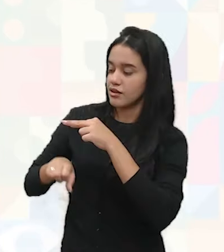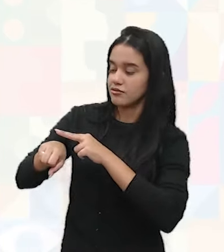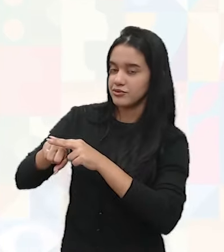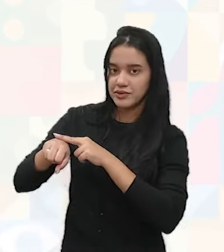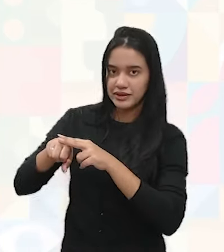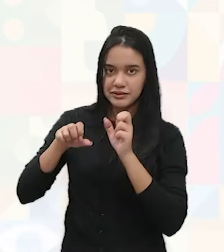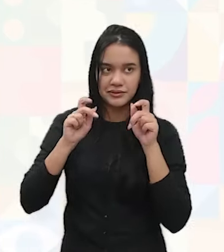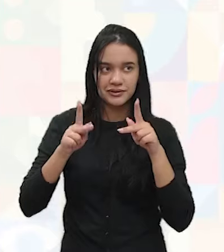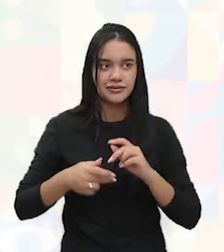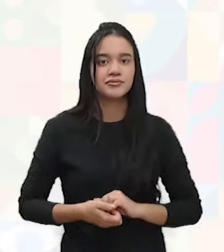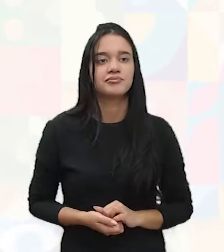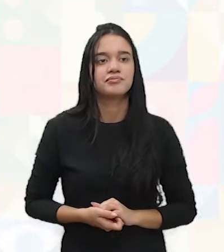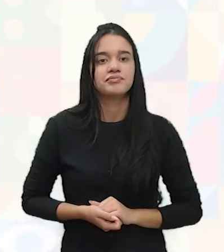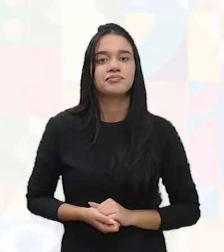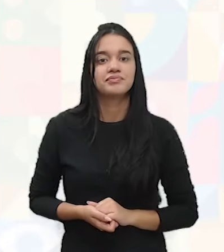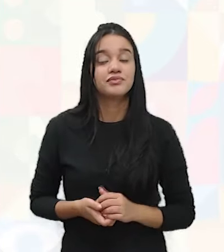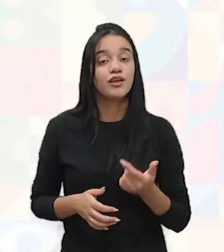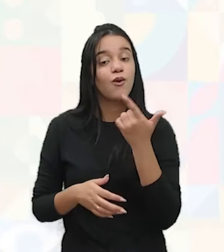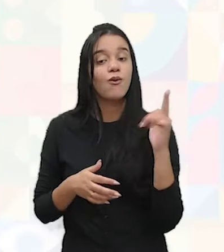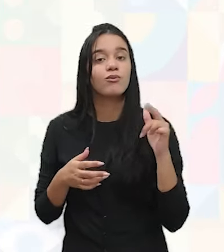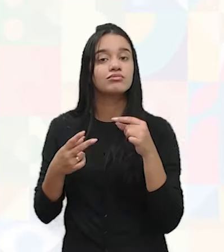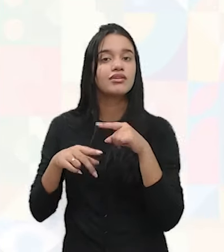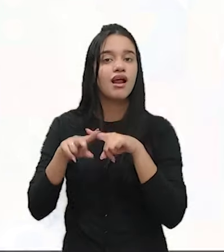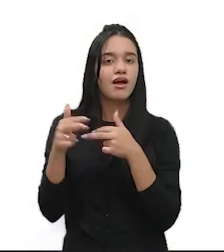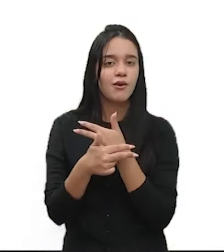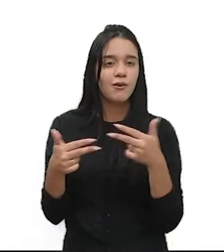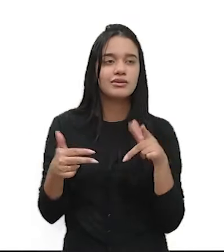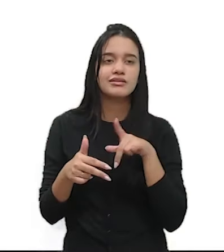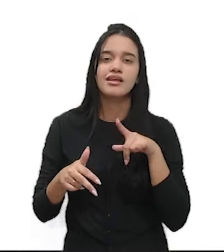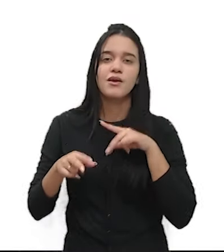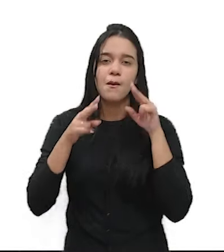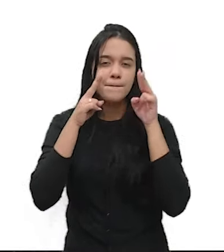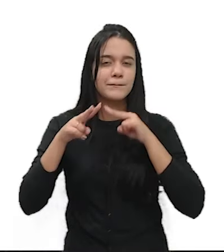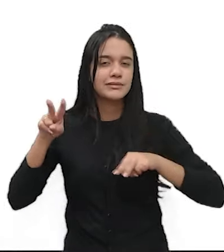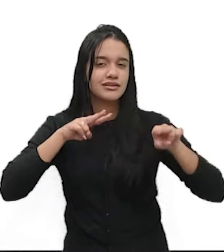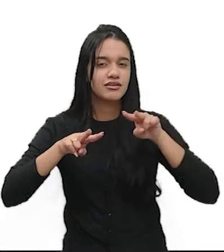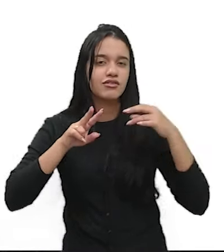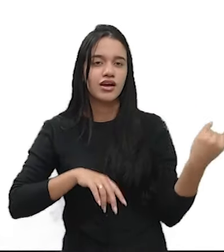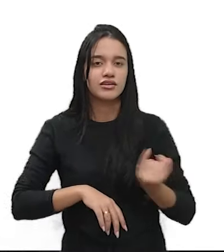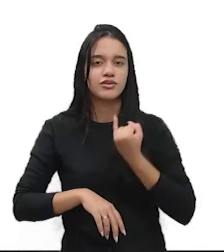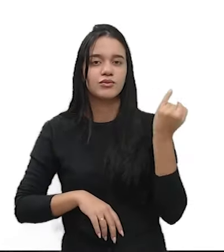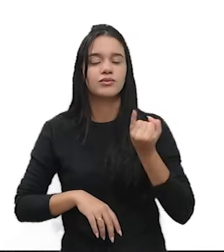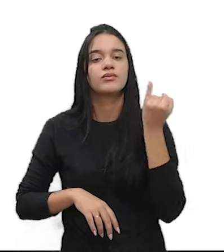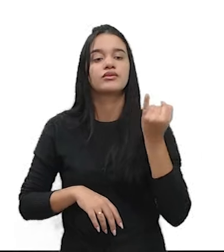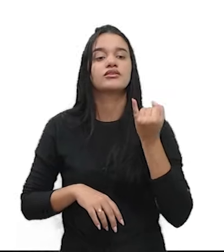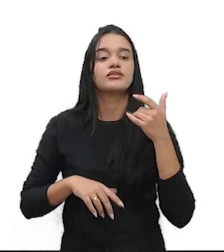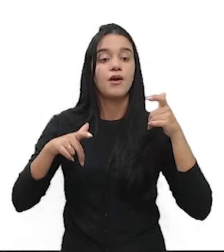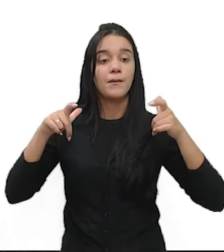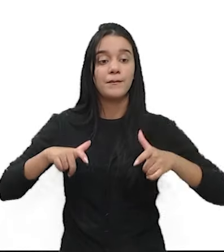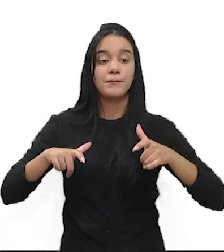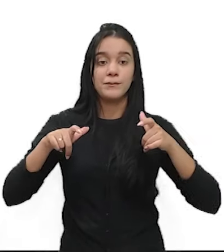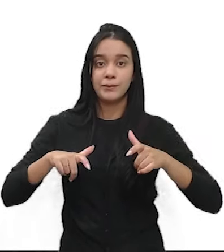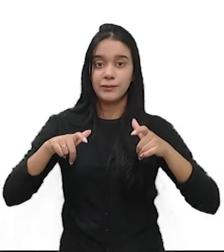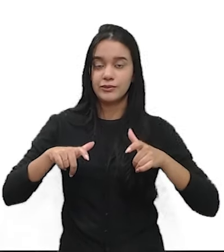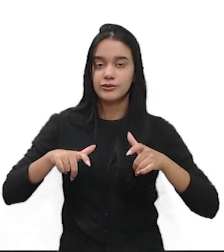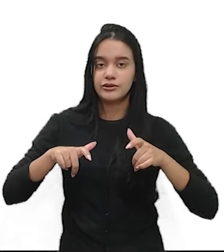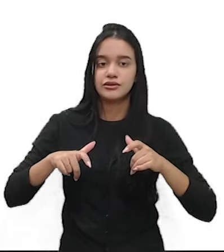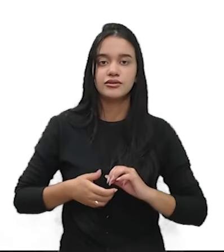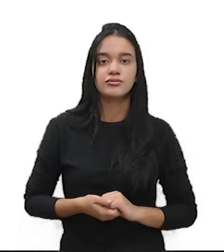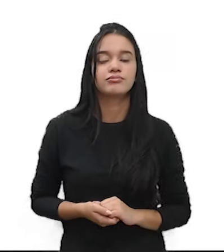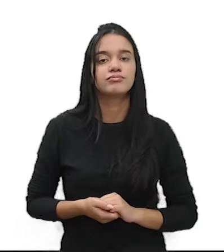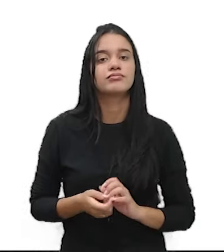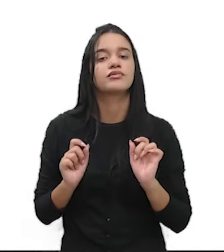tá bom uma outra coisa que a gente deve observar de grande importância é o posicionamento do extintor de incêndio